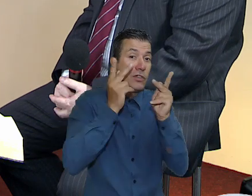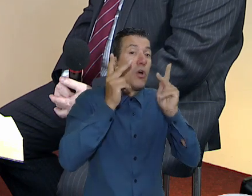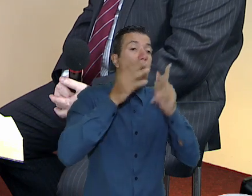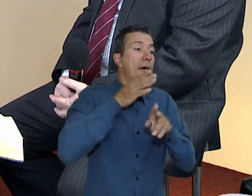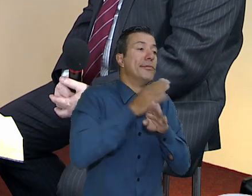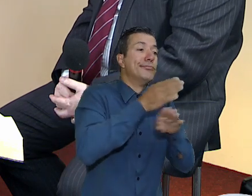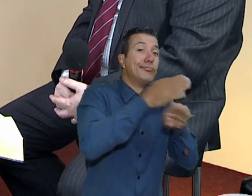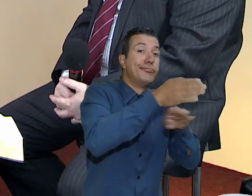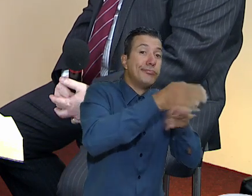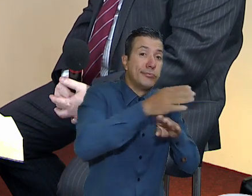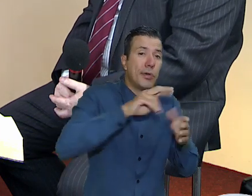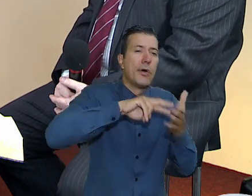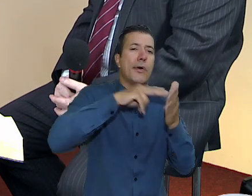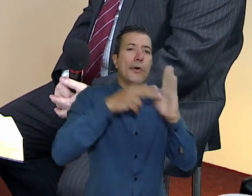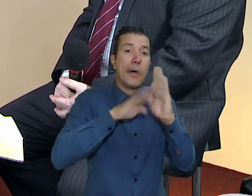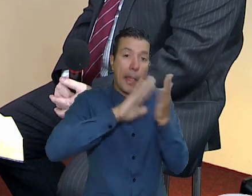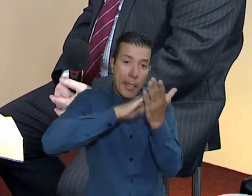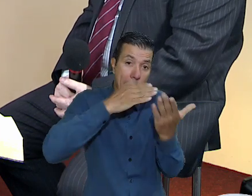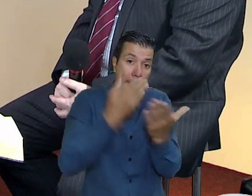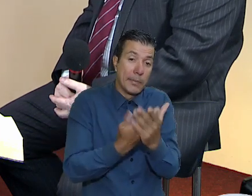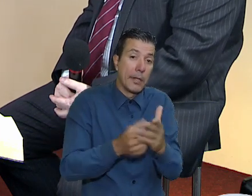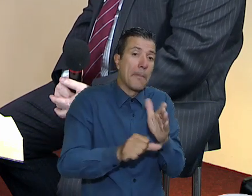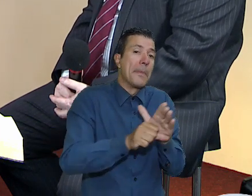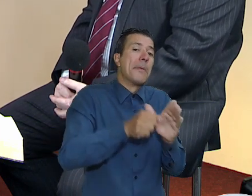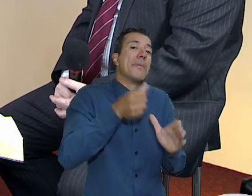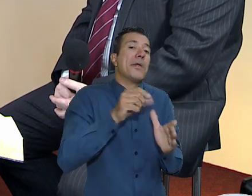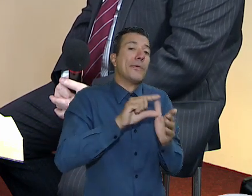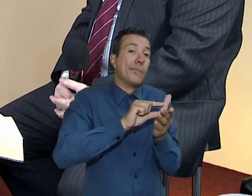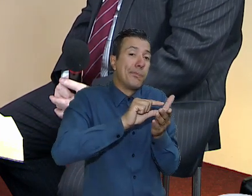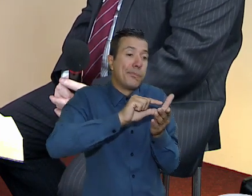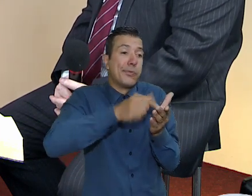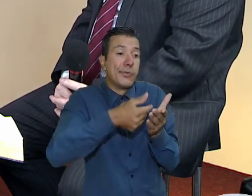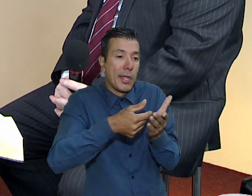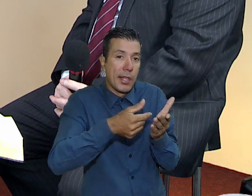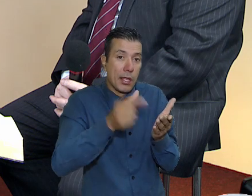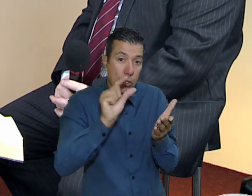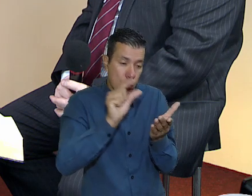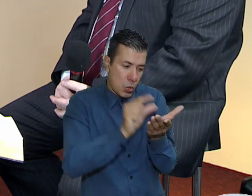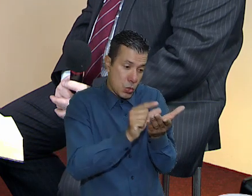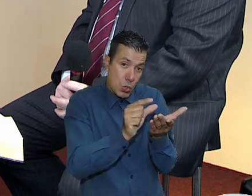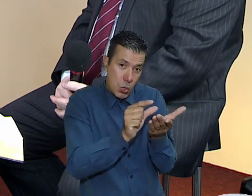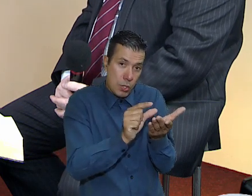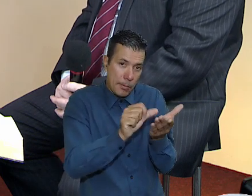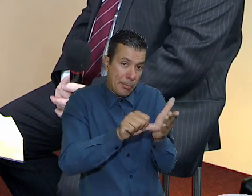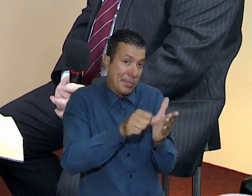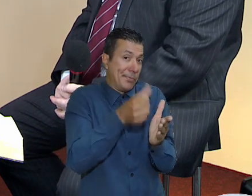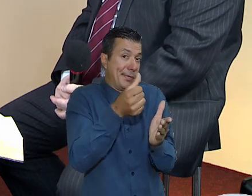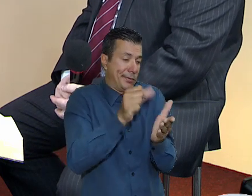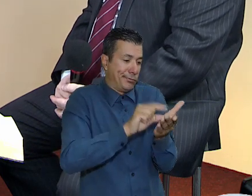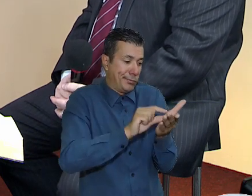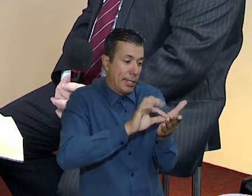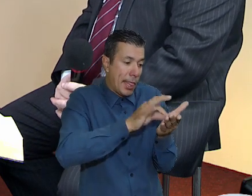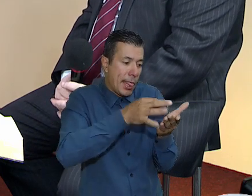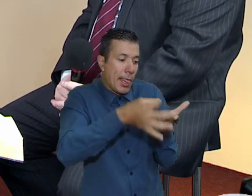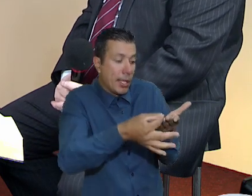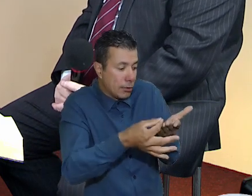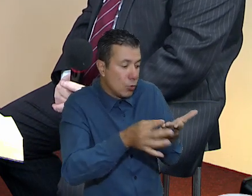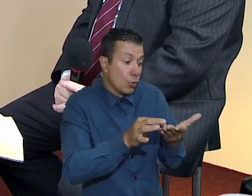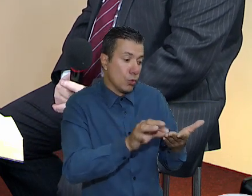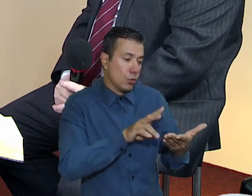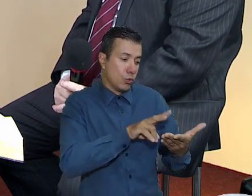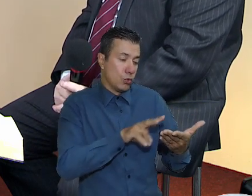qual que é a interpretação deste primeiro selo quando ele é aberto? Como foi dito já no início aqui, querido amigo que está nos